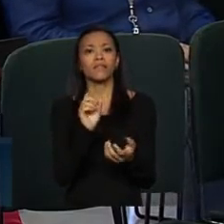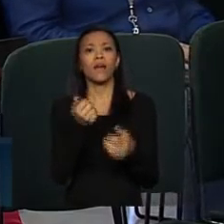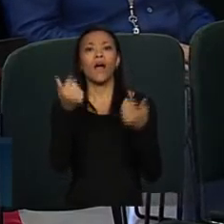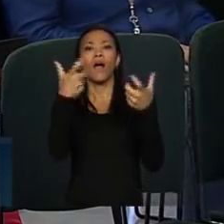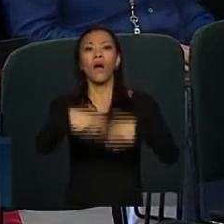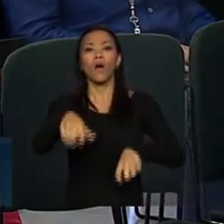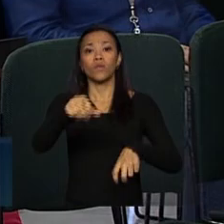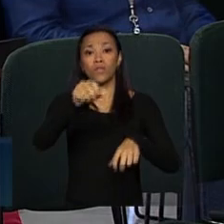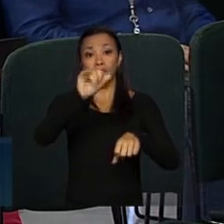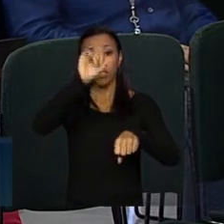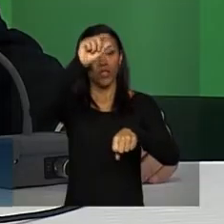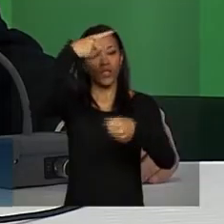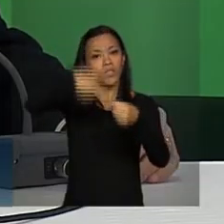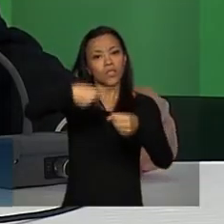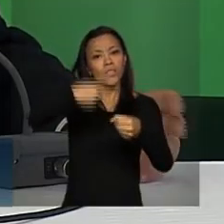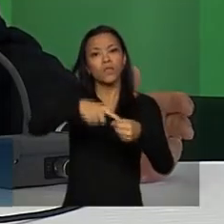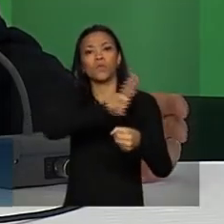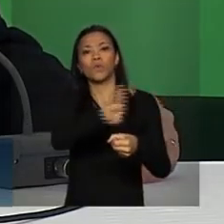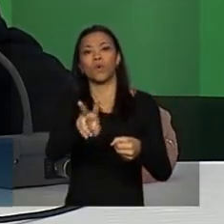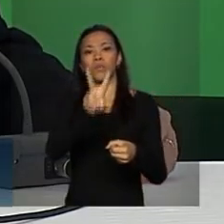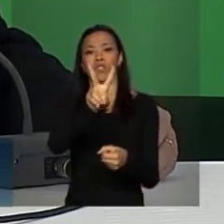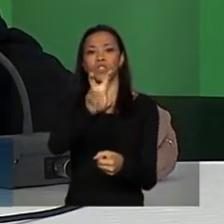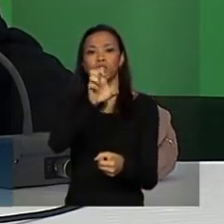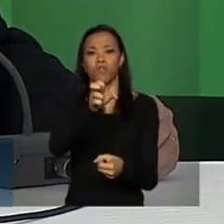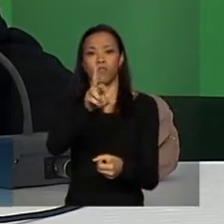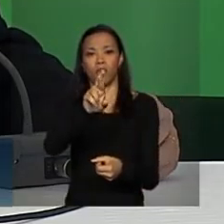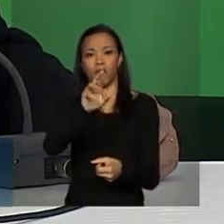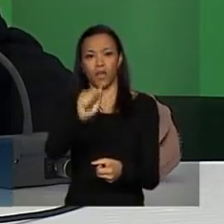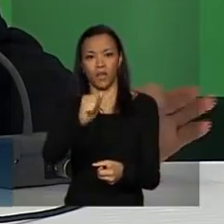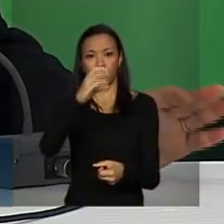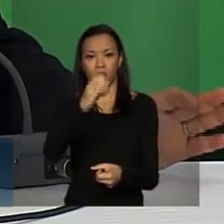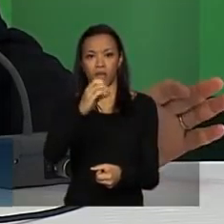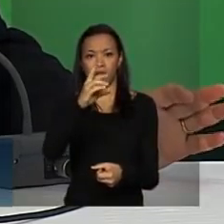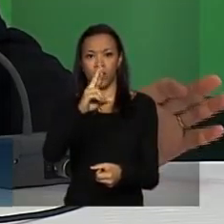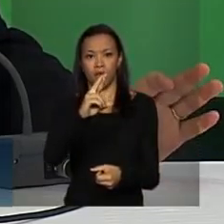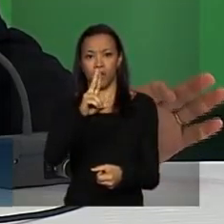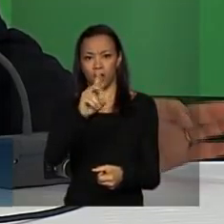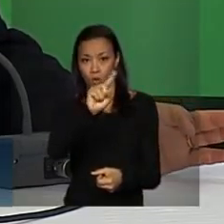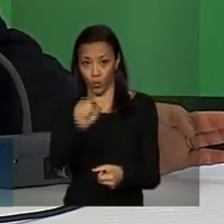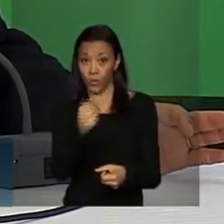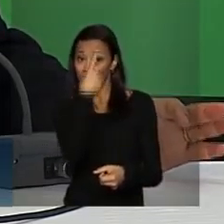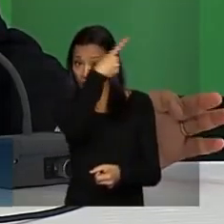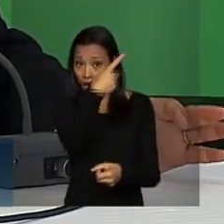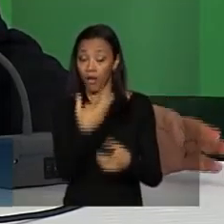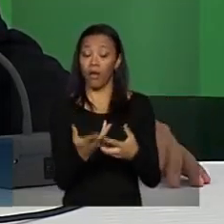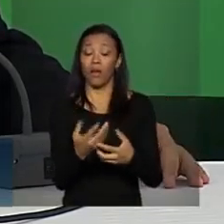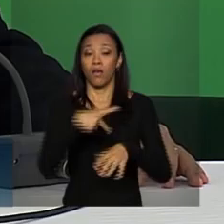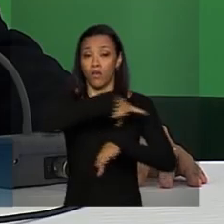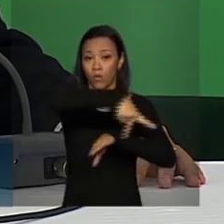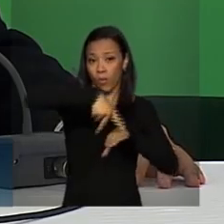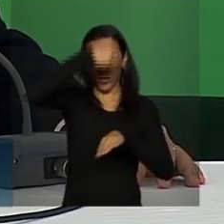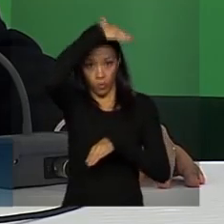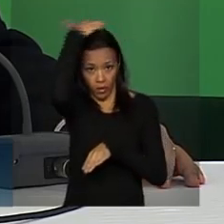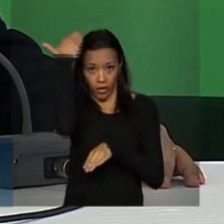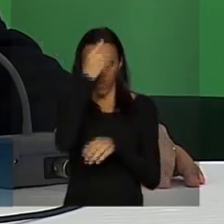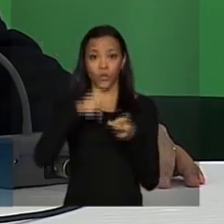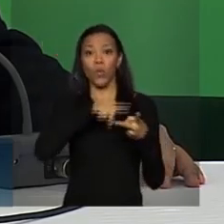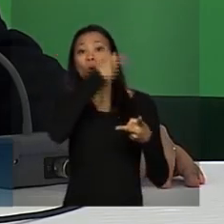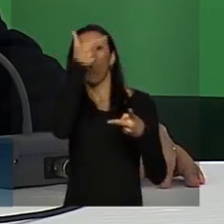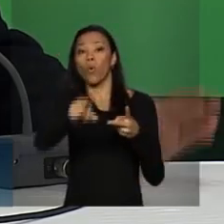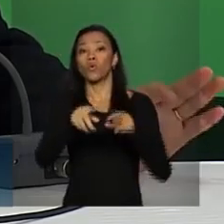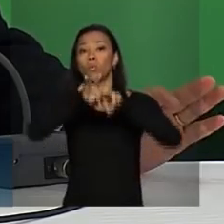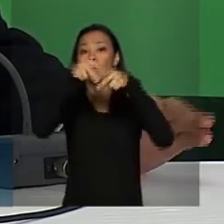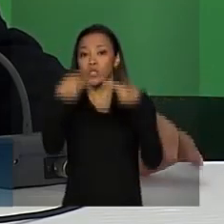estado mexicano de Veracruz. E um outro projeto também muito importante, esse primeiro projeto, Etileno 21, é um projeto de